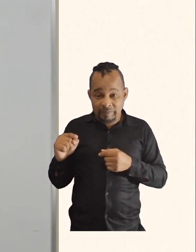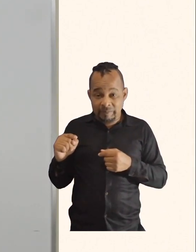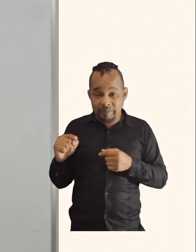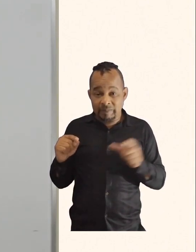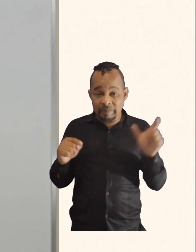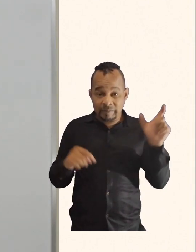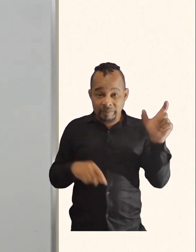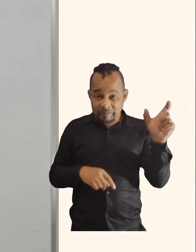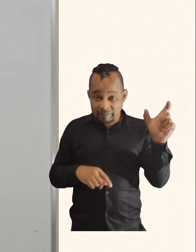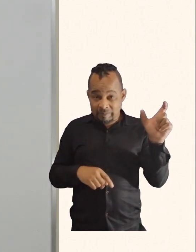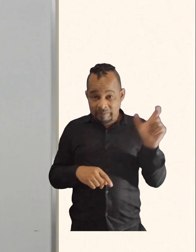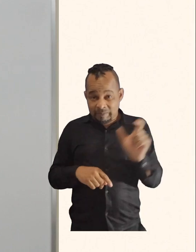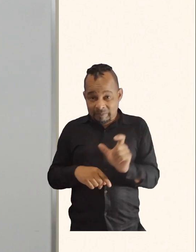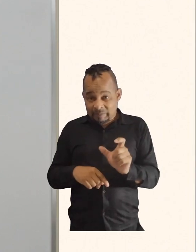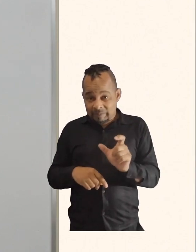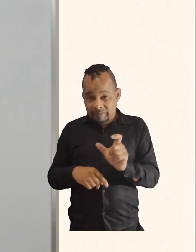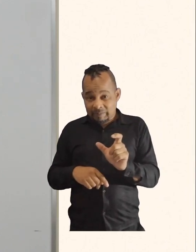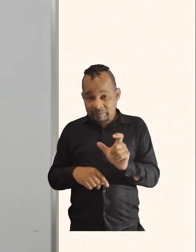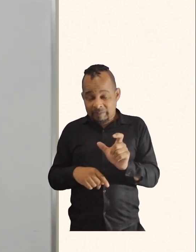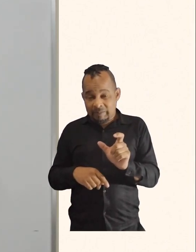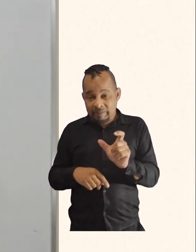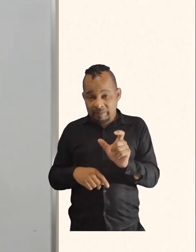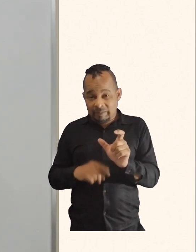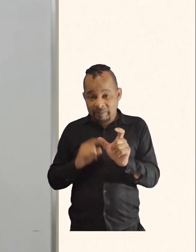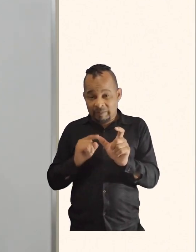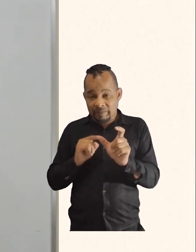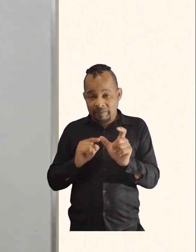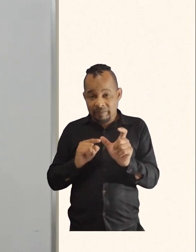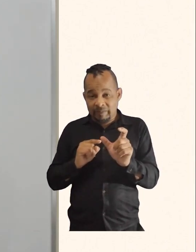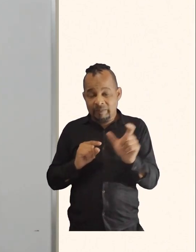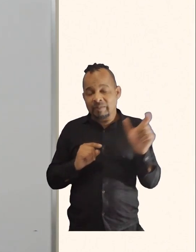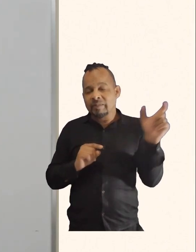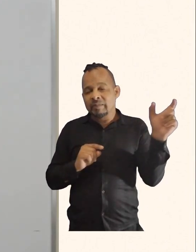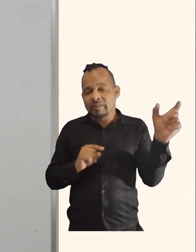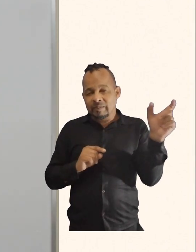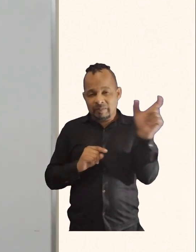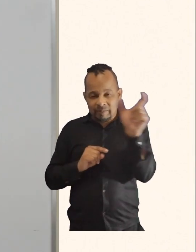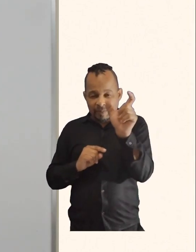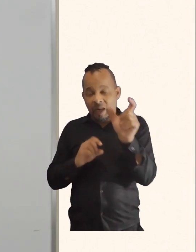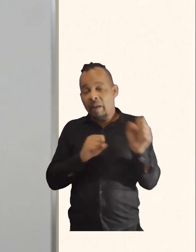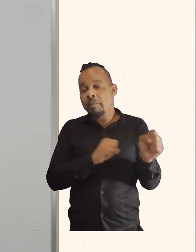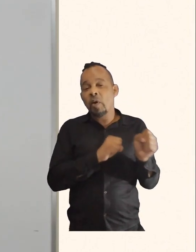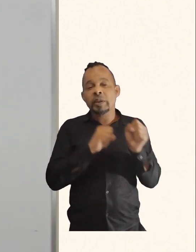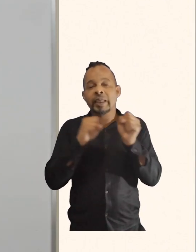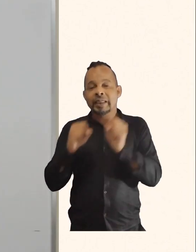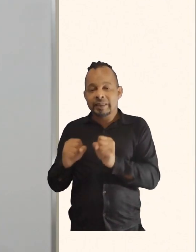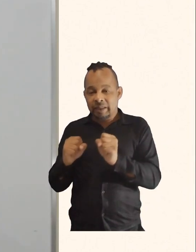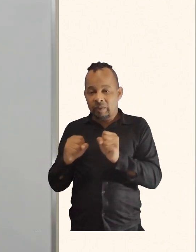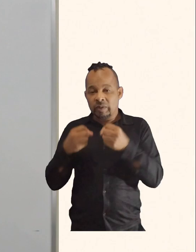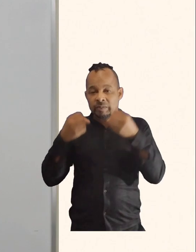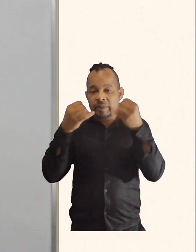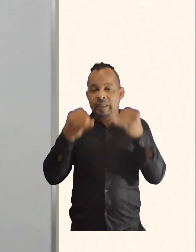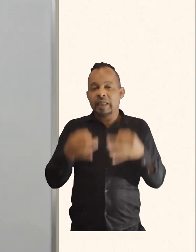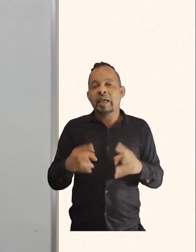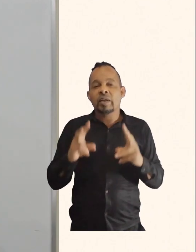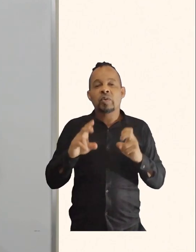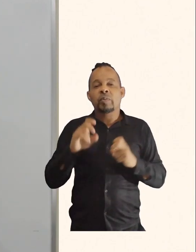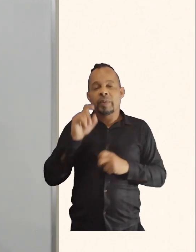puxar a palavra potencial aqui para cima e falar um pouquinho